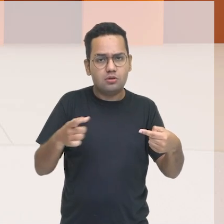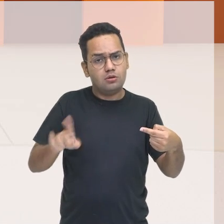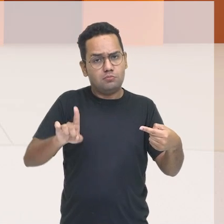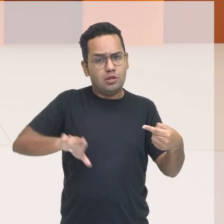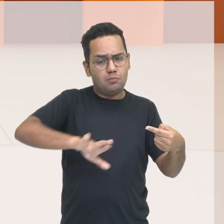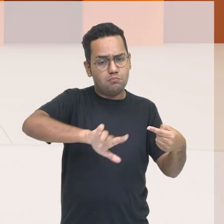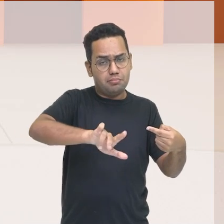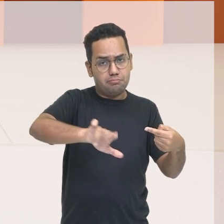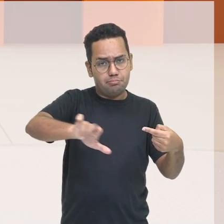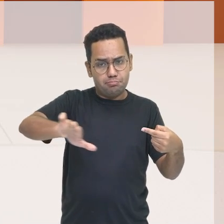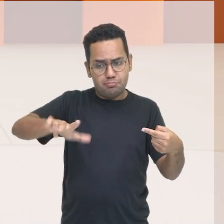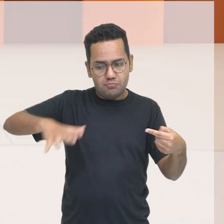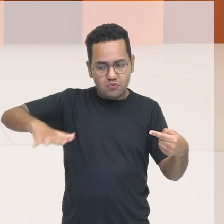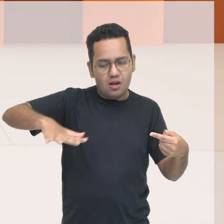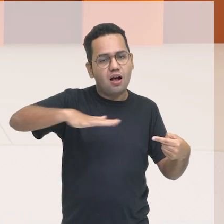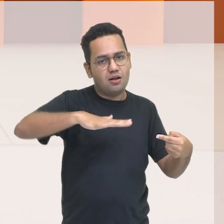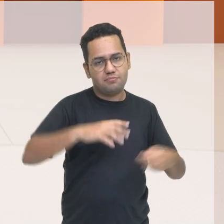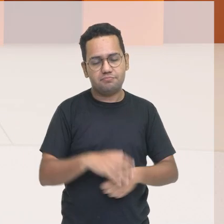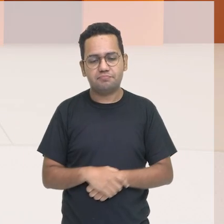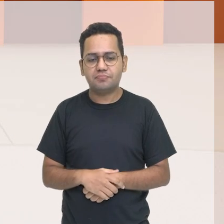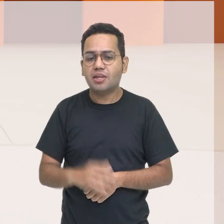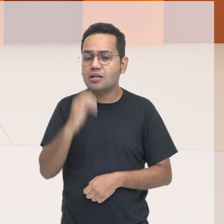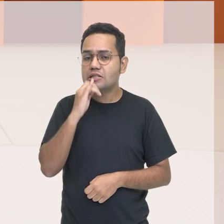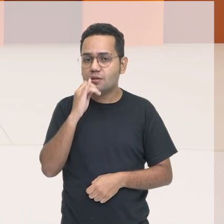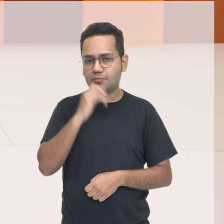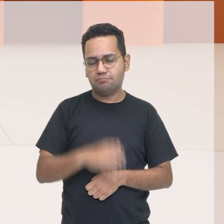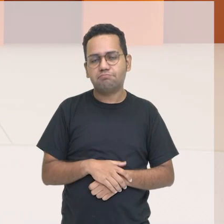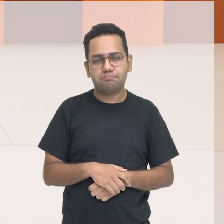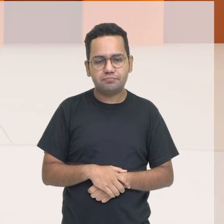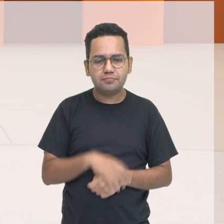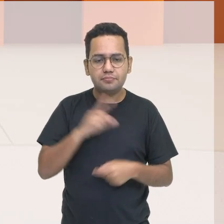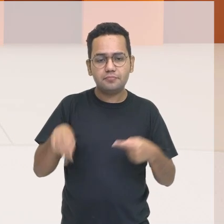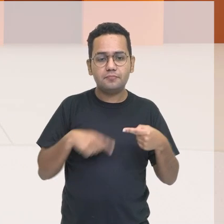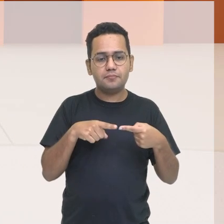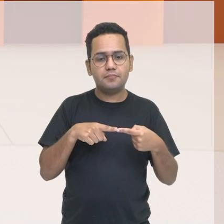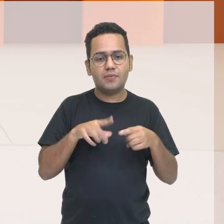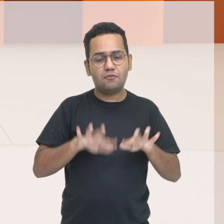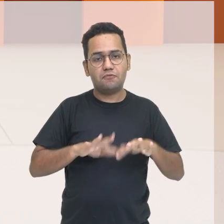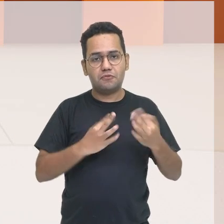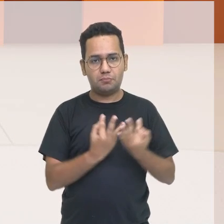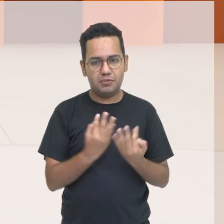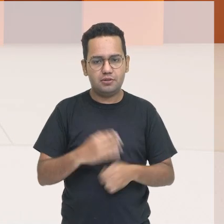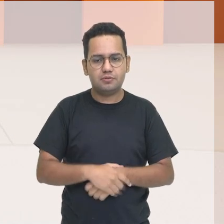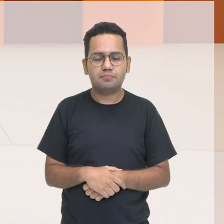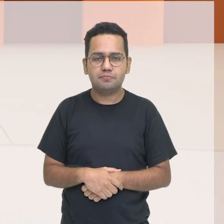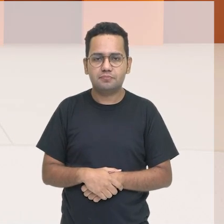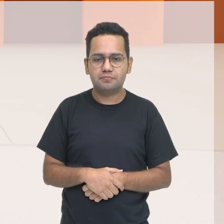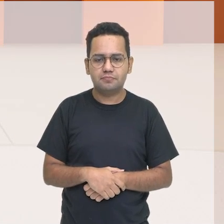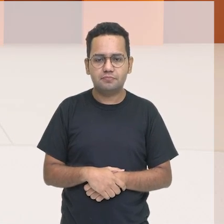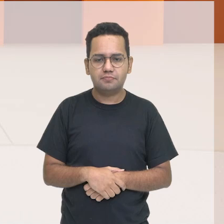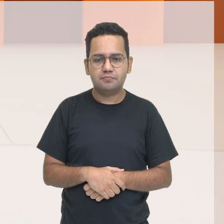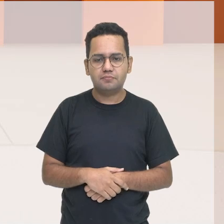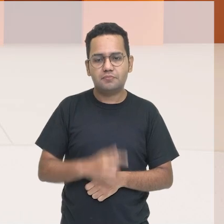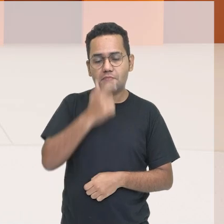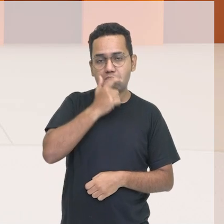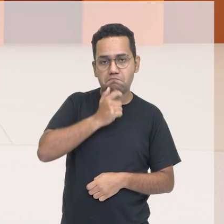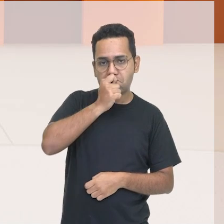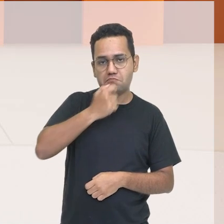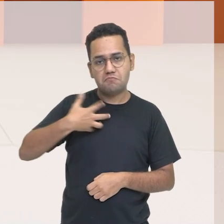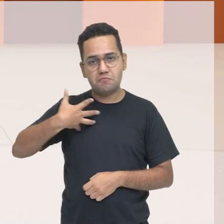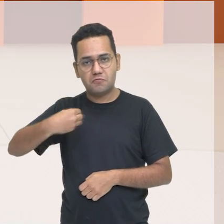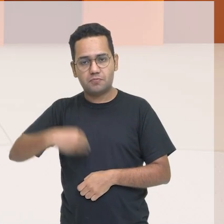relações sociais. Por exemplo, nas relações familiares, né, entre pais e filhos, né, filhos e